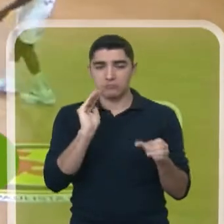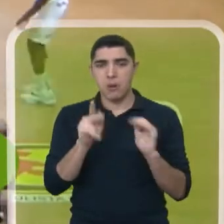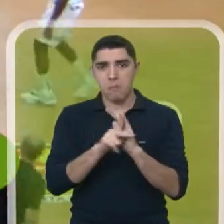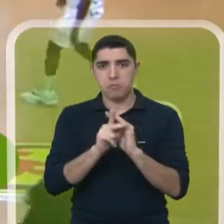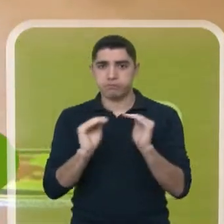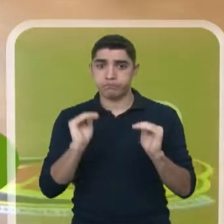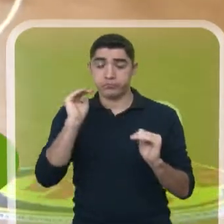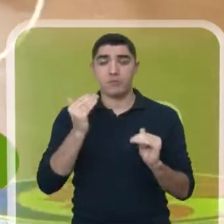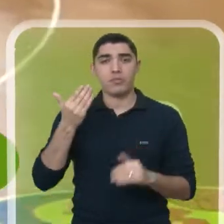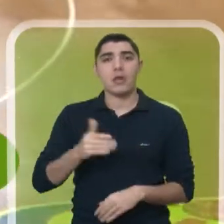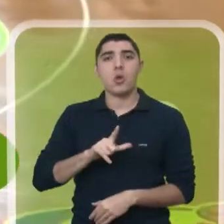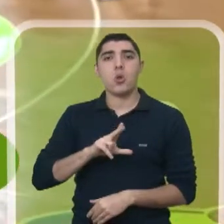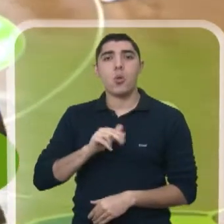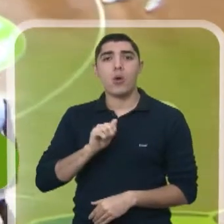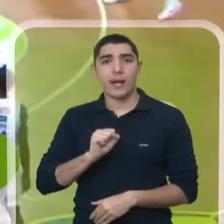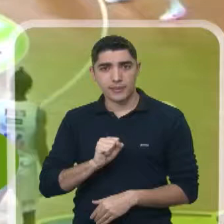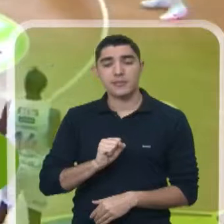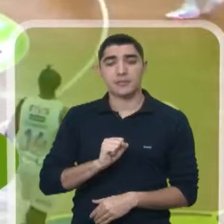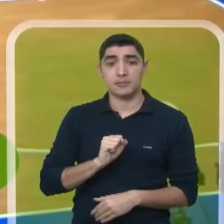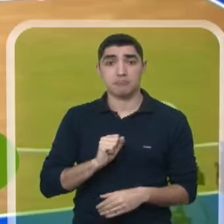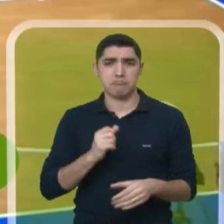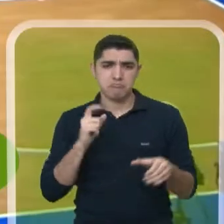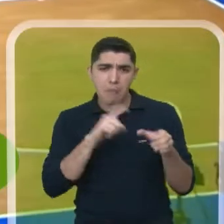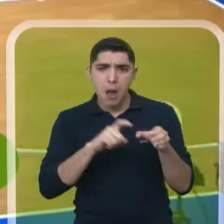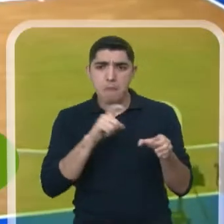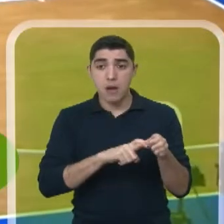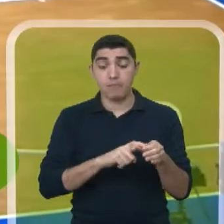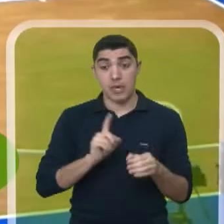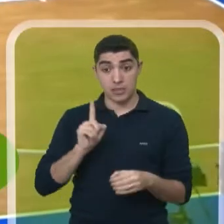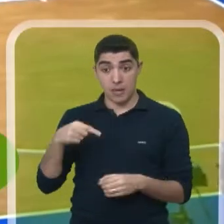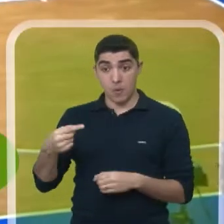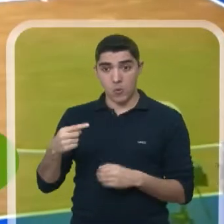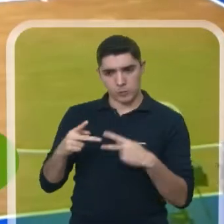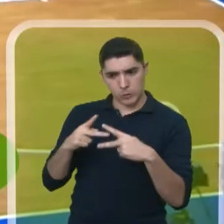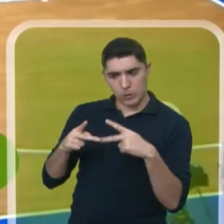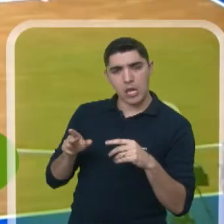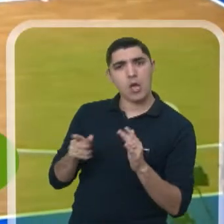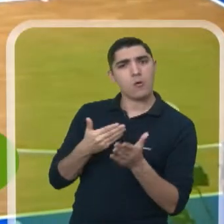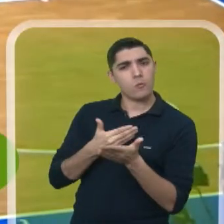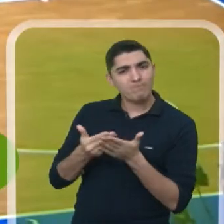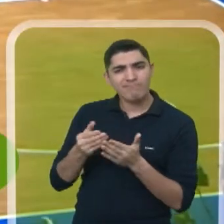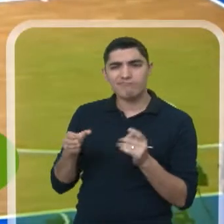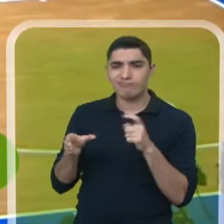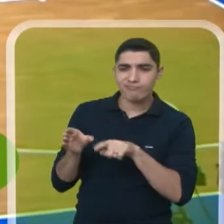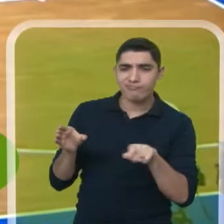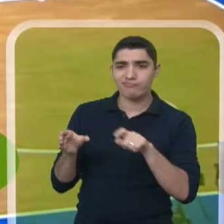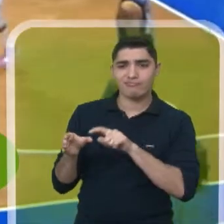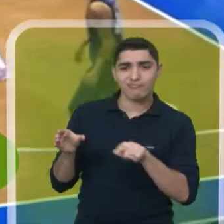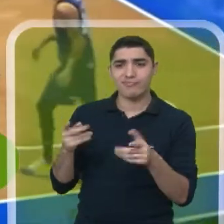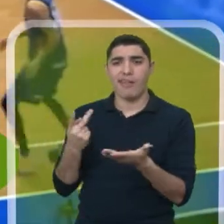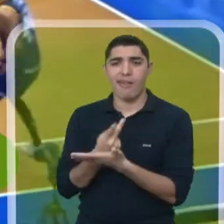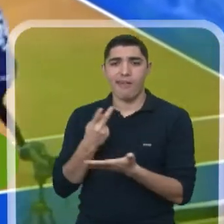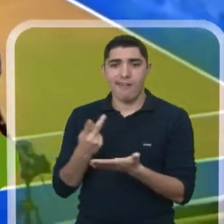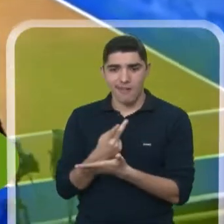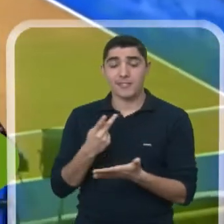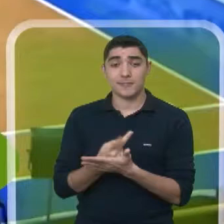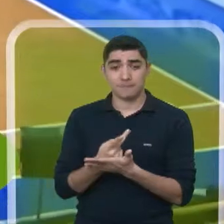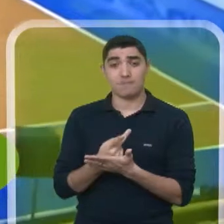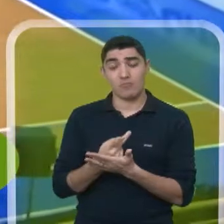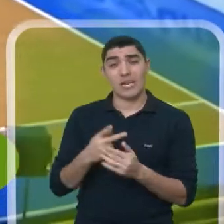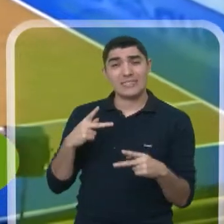pivô Lucas Dias e David Jackson. O São José, por sua vez, desperdiçava lances livres e